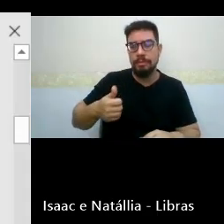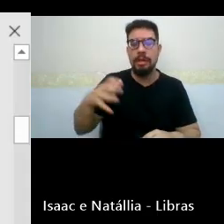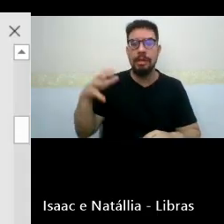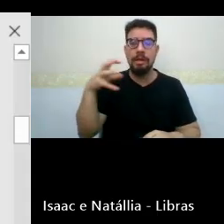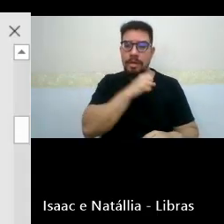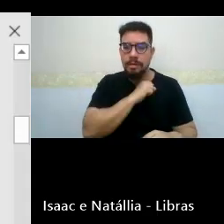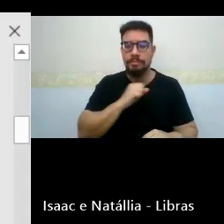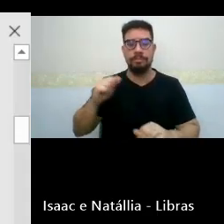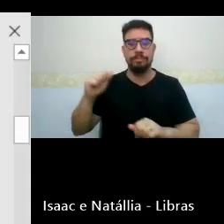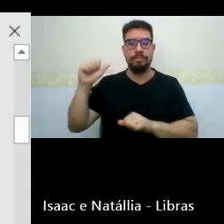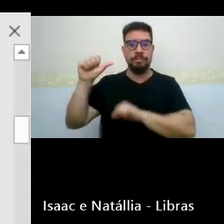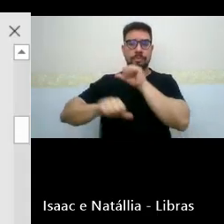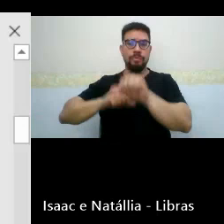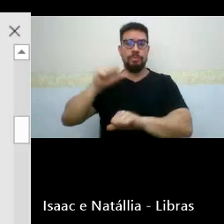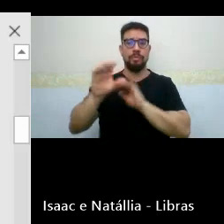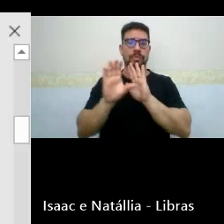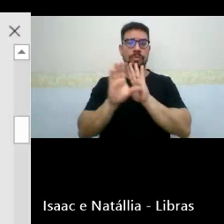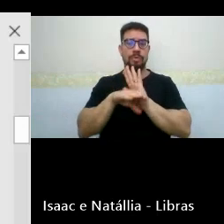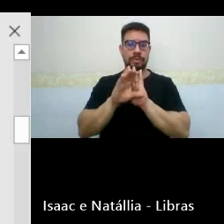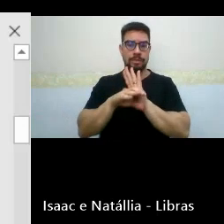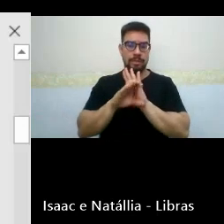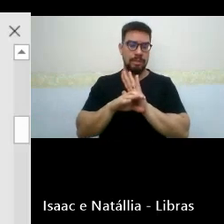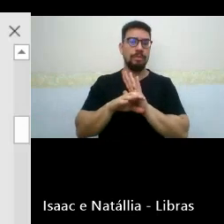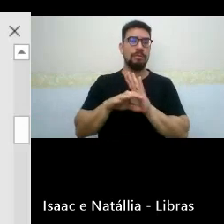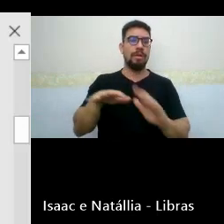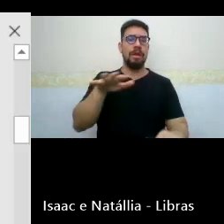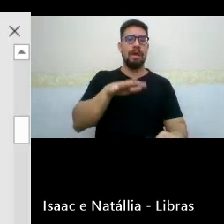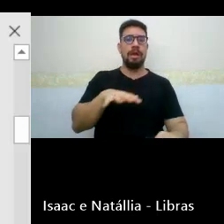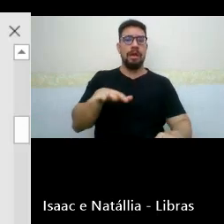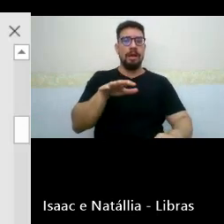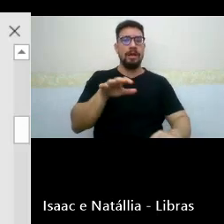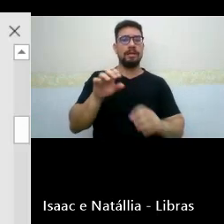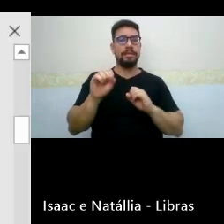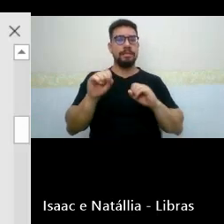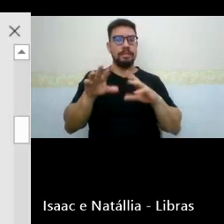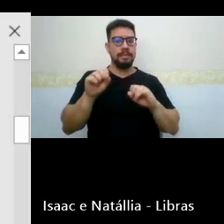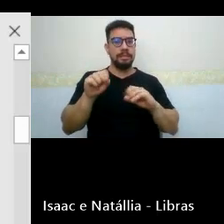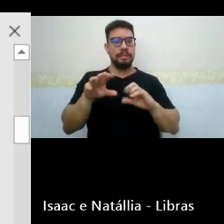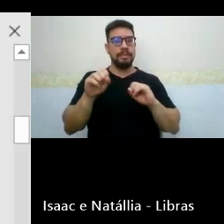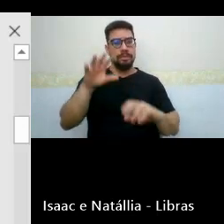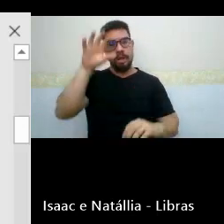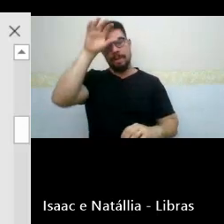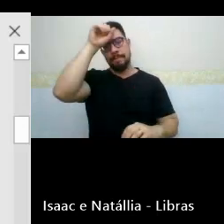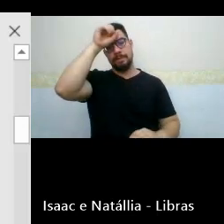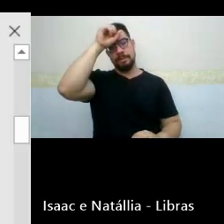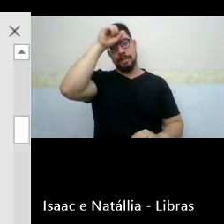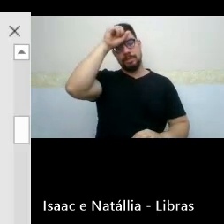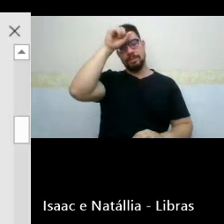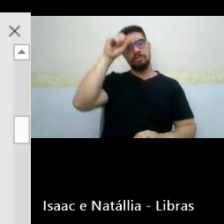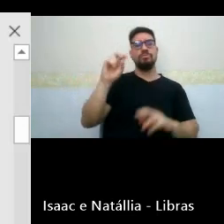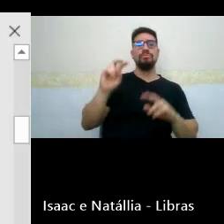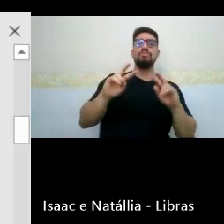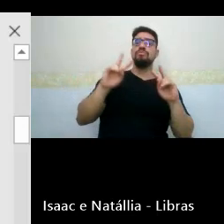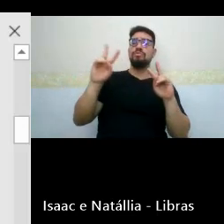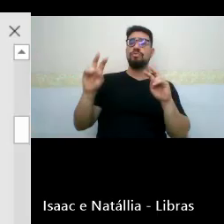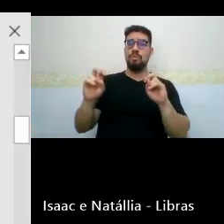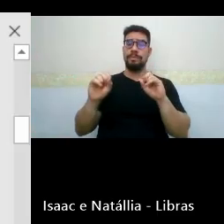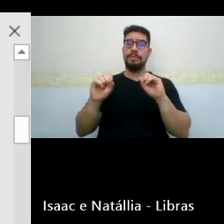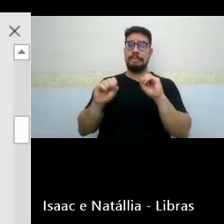evoluções conceituais dentro do processo de ensino-aprendizagem, não somente do processo de